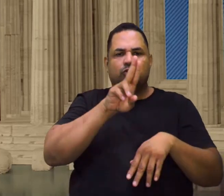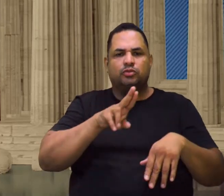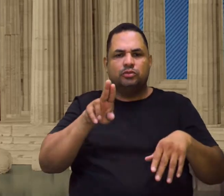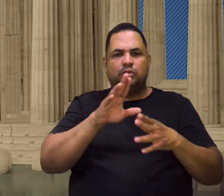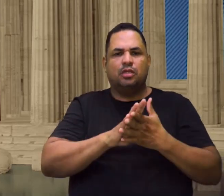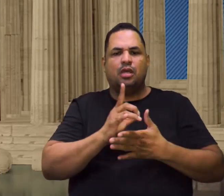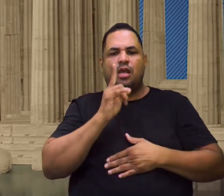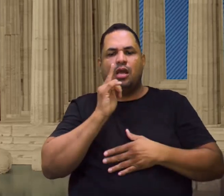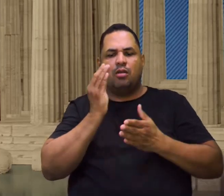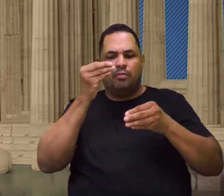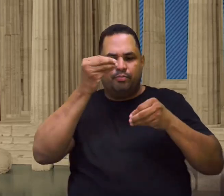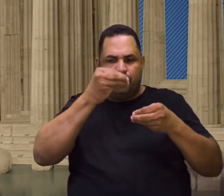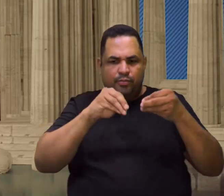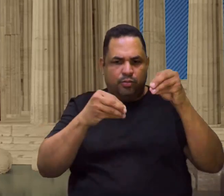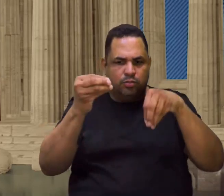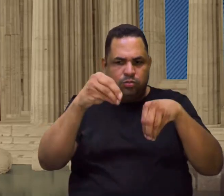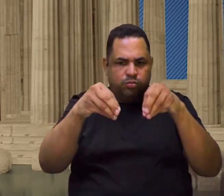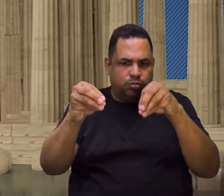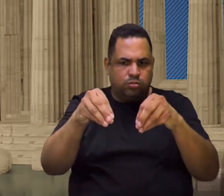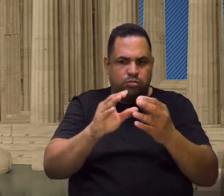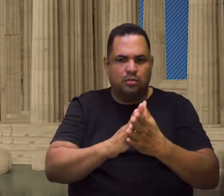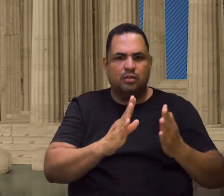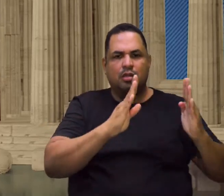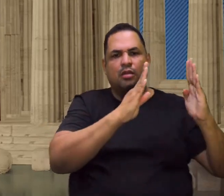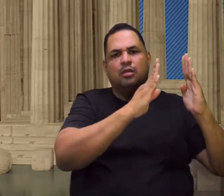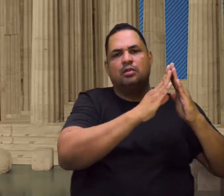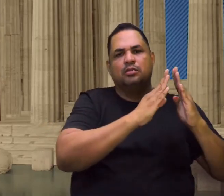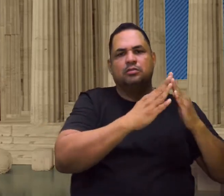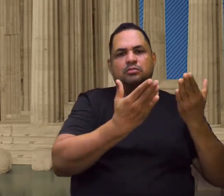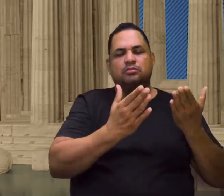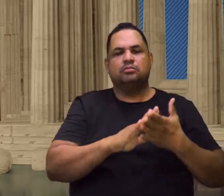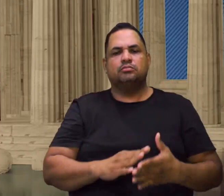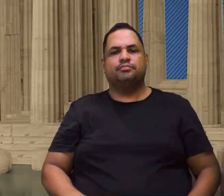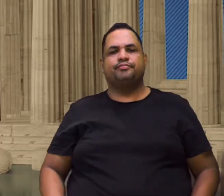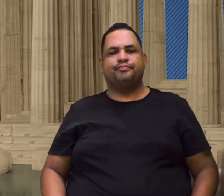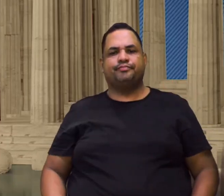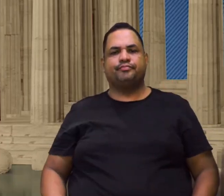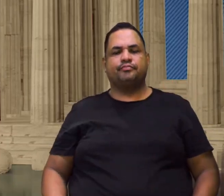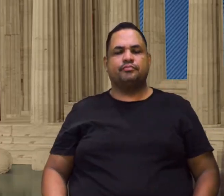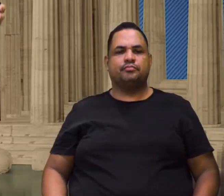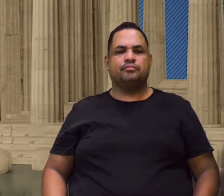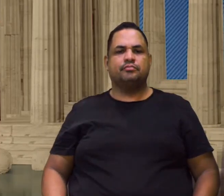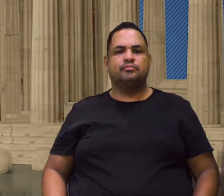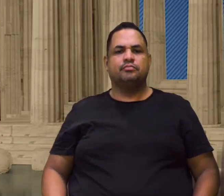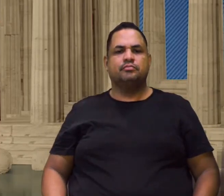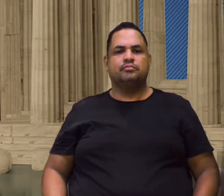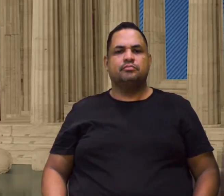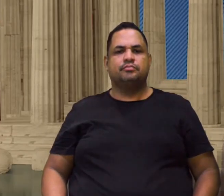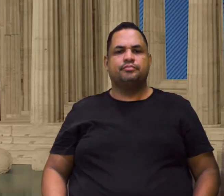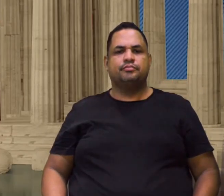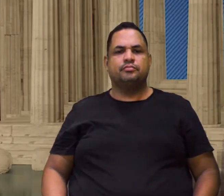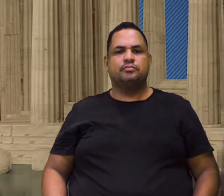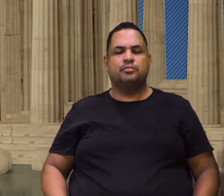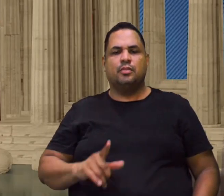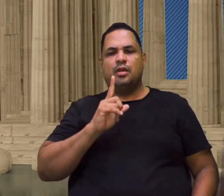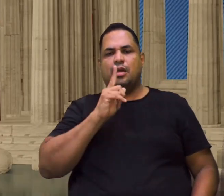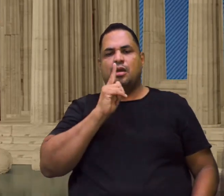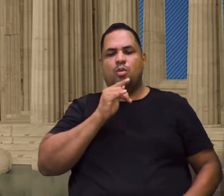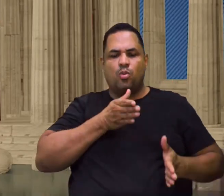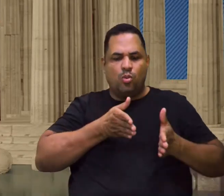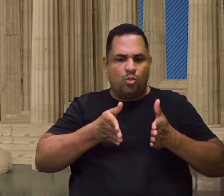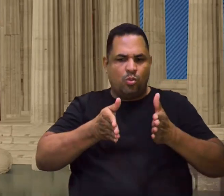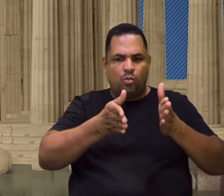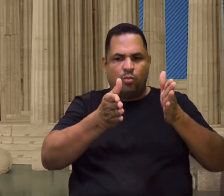plantação. É onde eles, os barcos vêm para cá e para lá em viagens. Então, assim, o rio em si, a